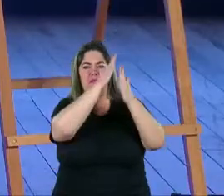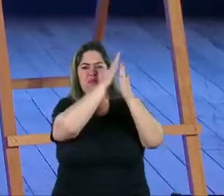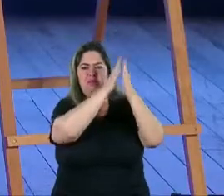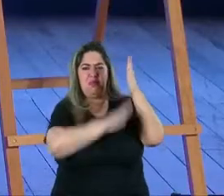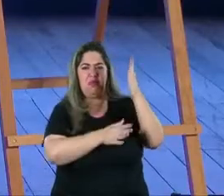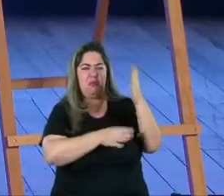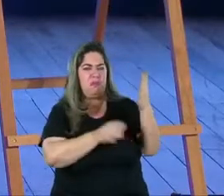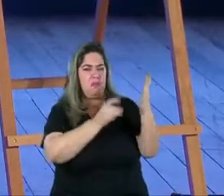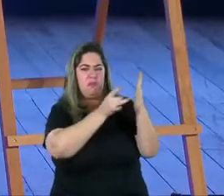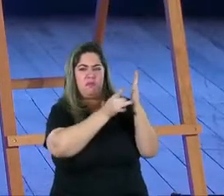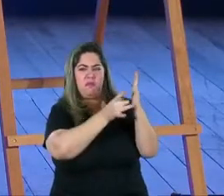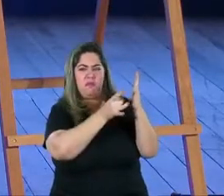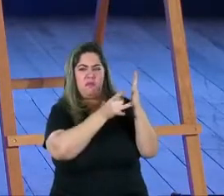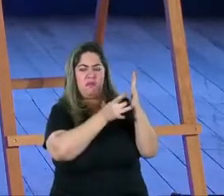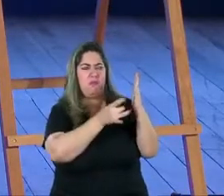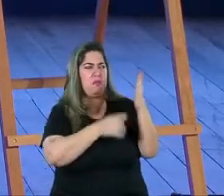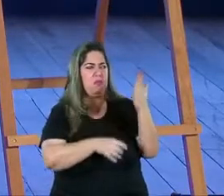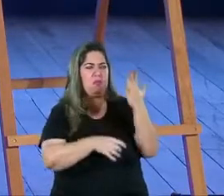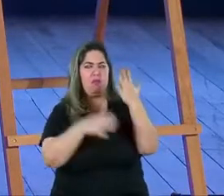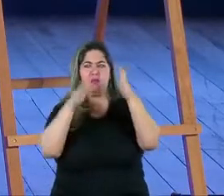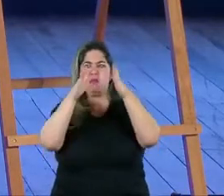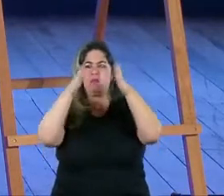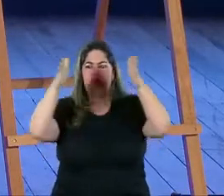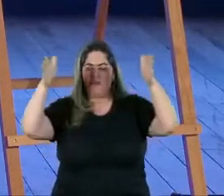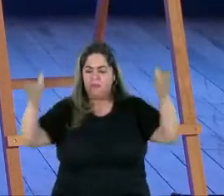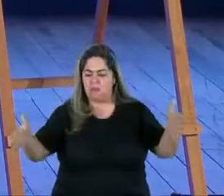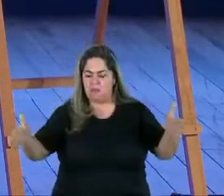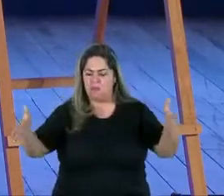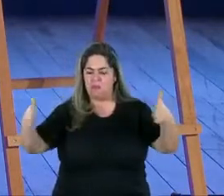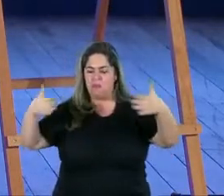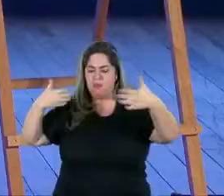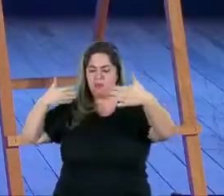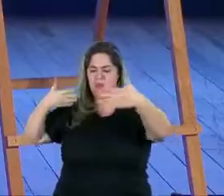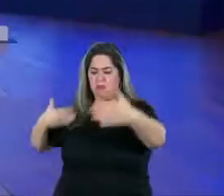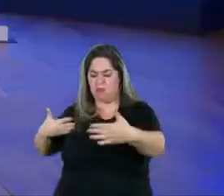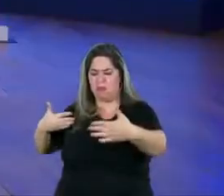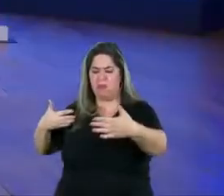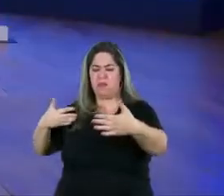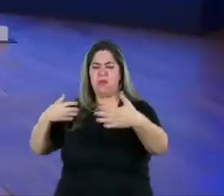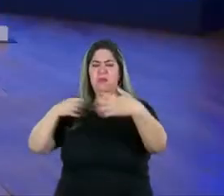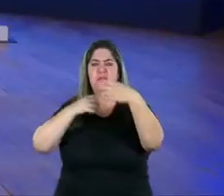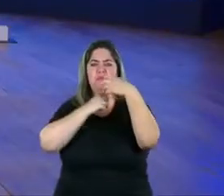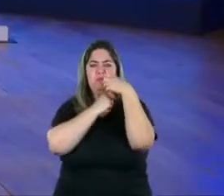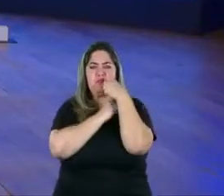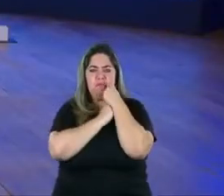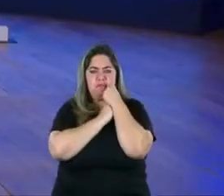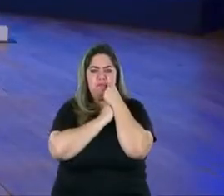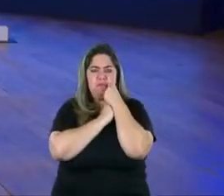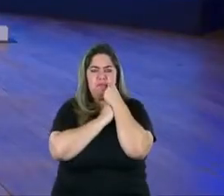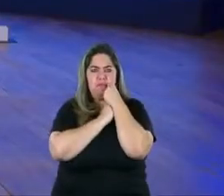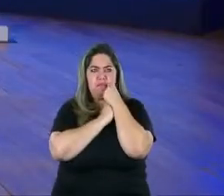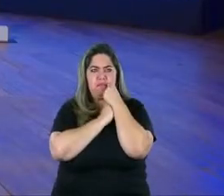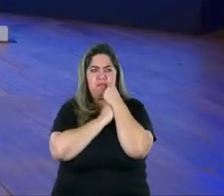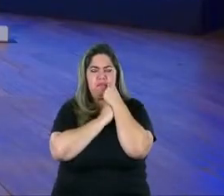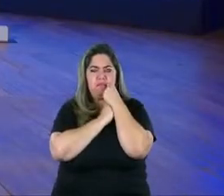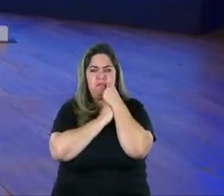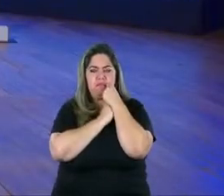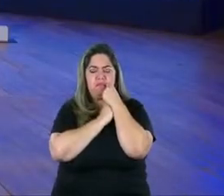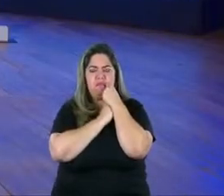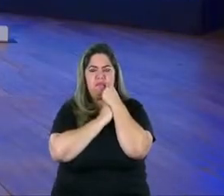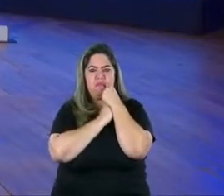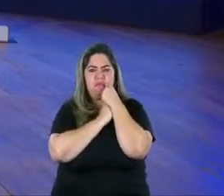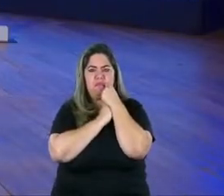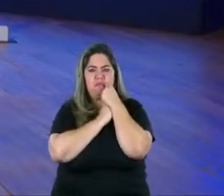Toda a aflição de ocupar o espaço e o tempo com a própria presença tão